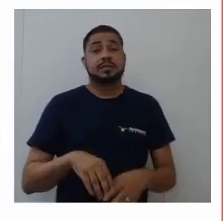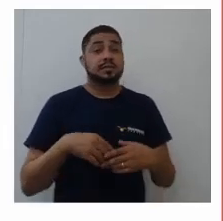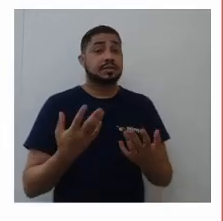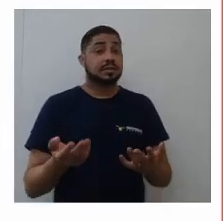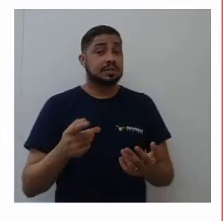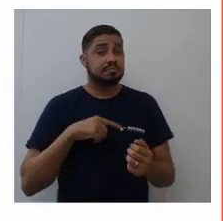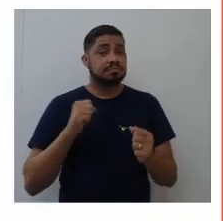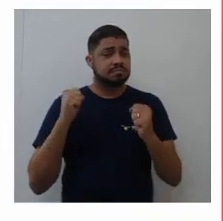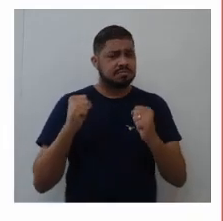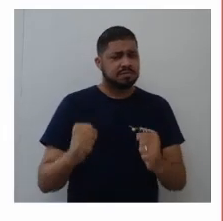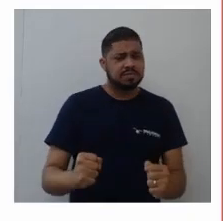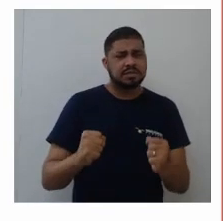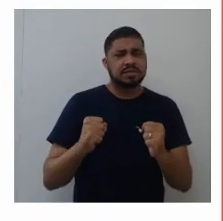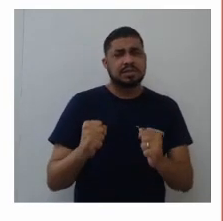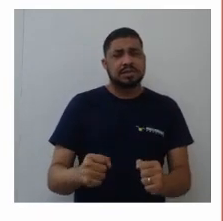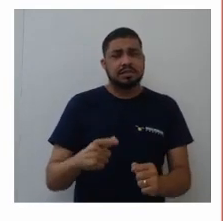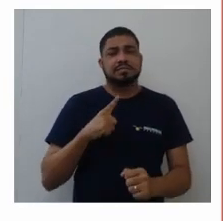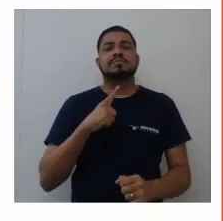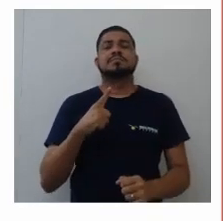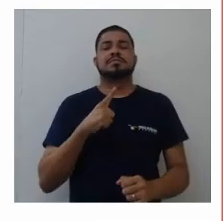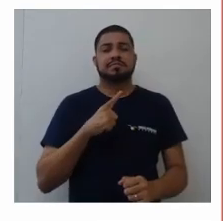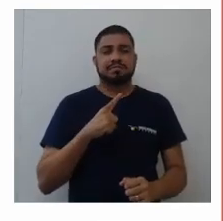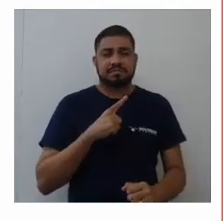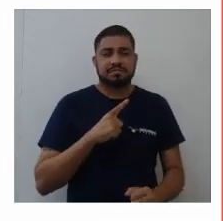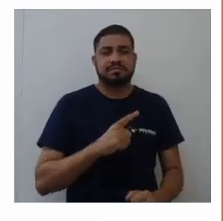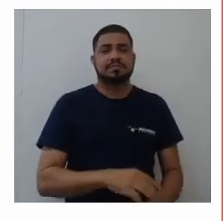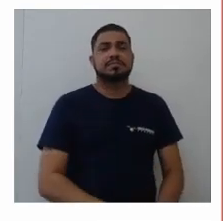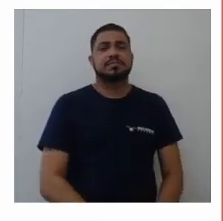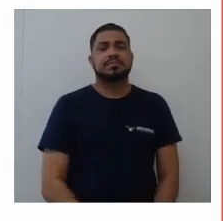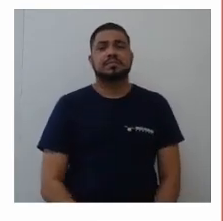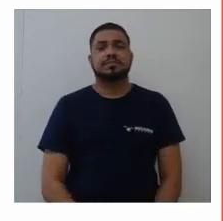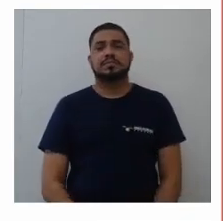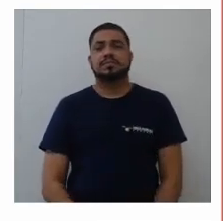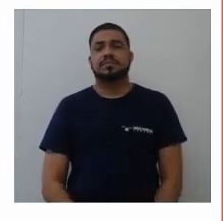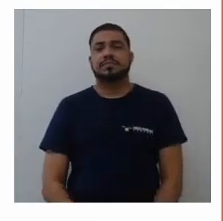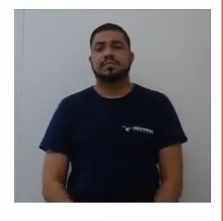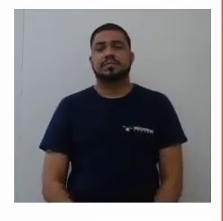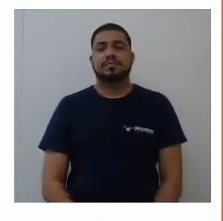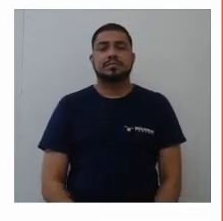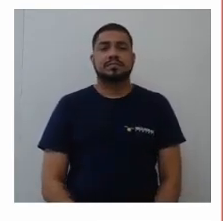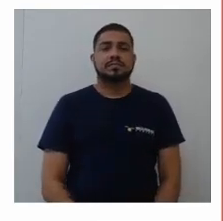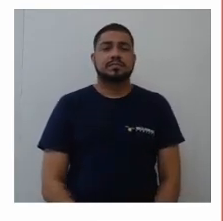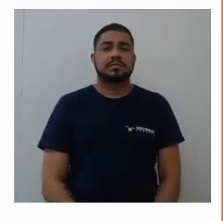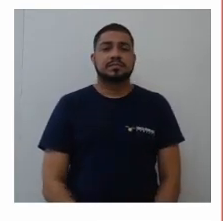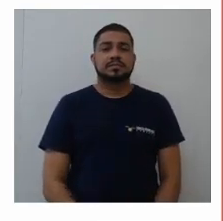Nele podemos ter.